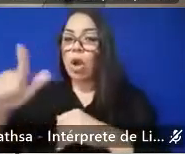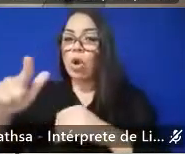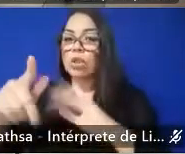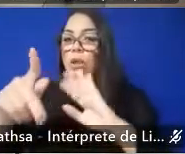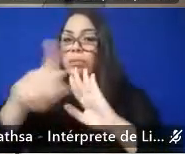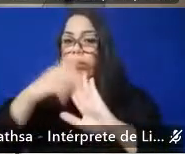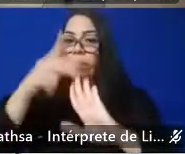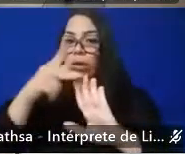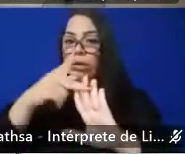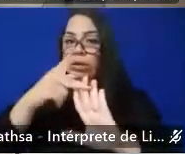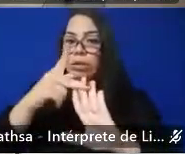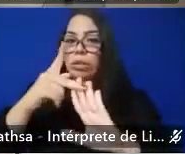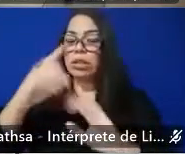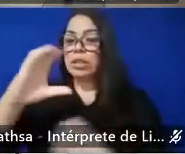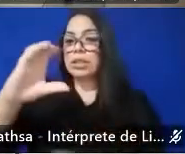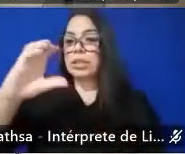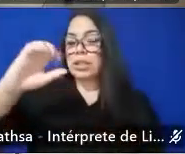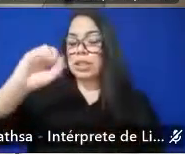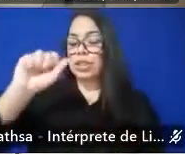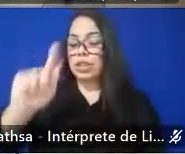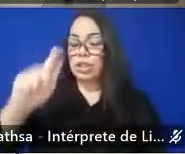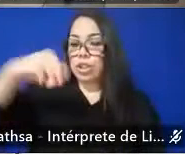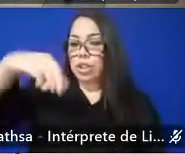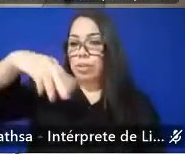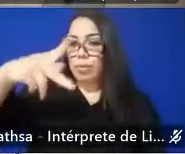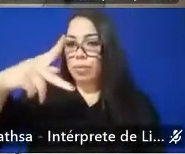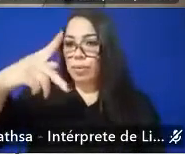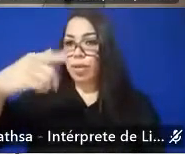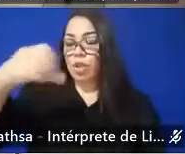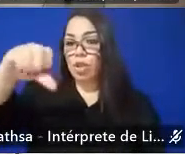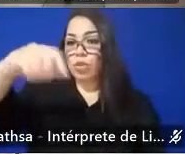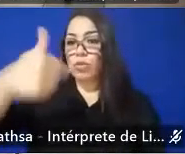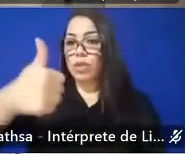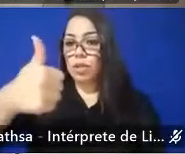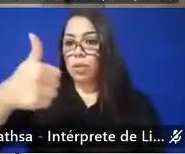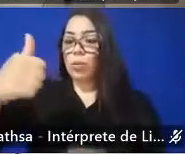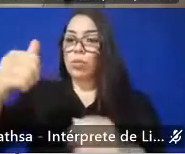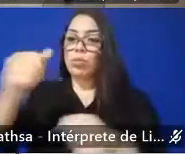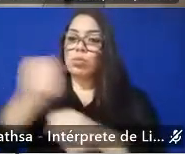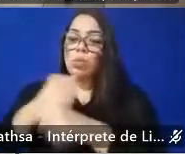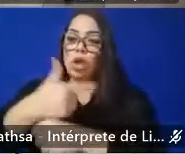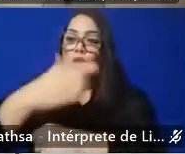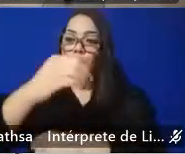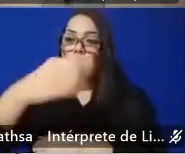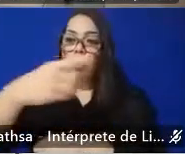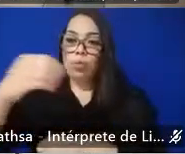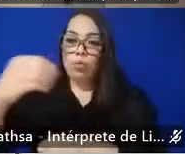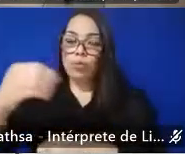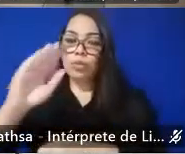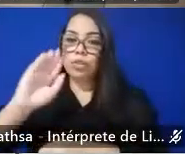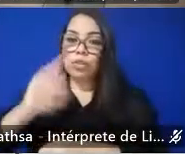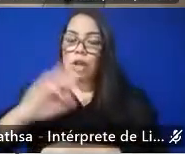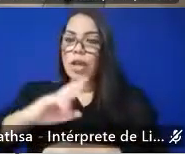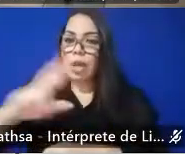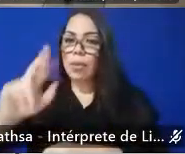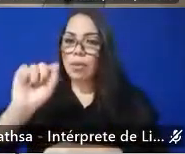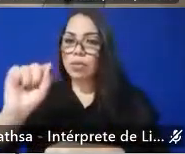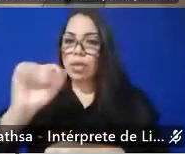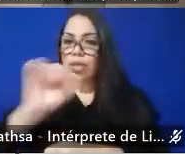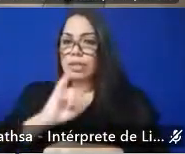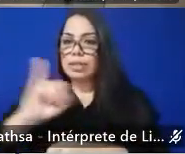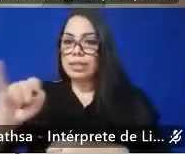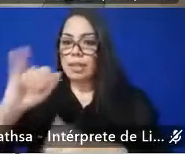cgmp 91 de 2020 possibilitando resposta mais célere para os desvios de condutas de baixa